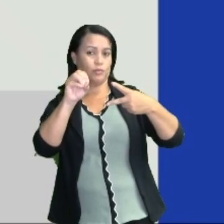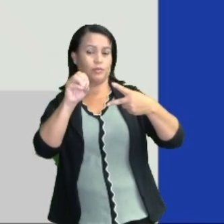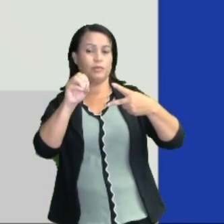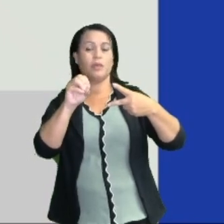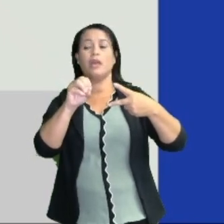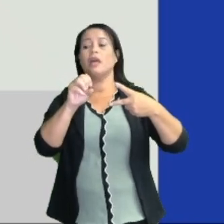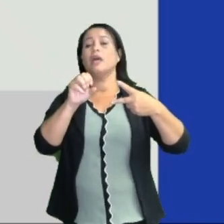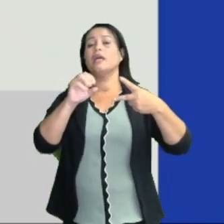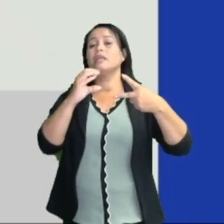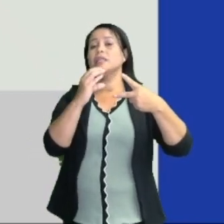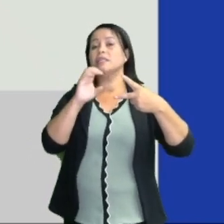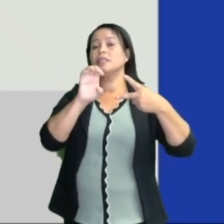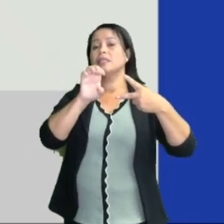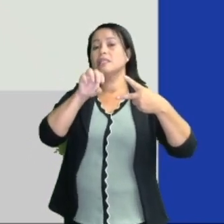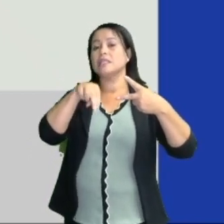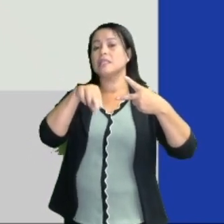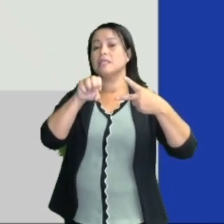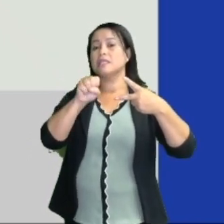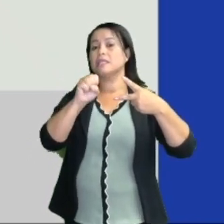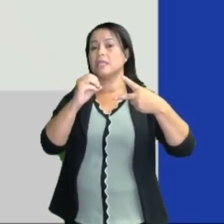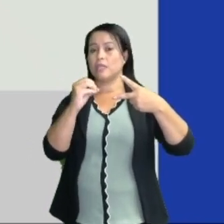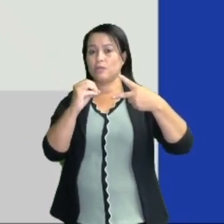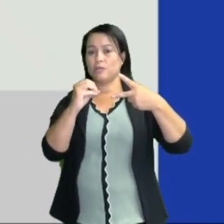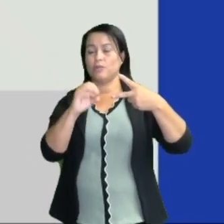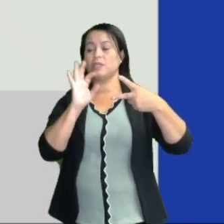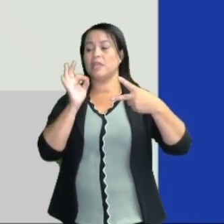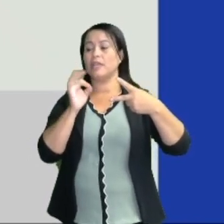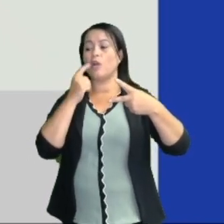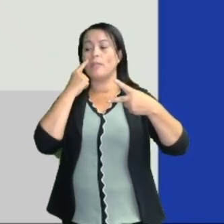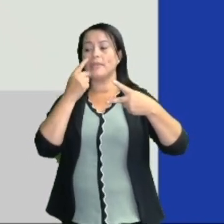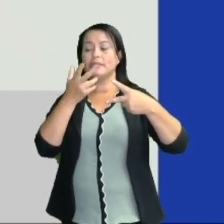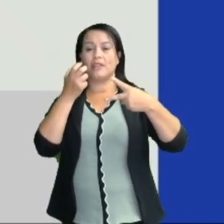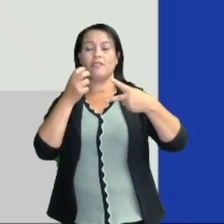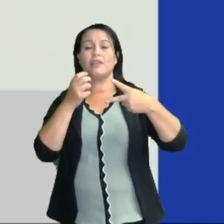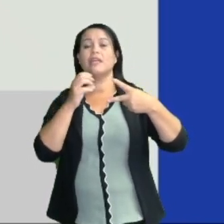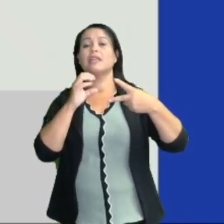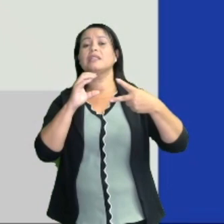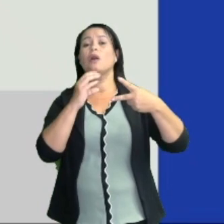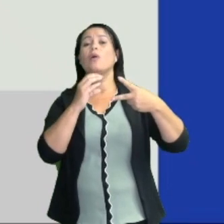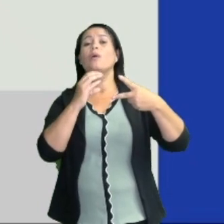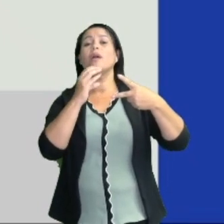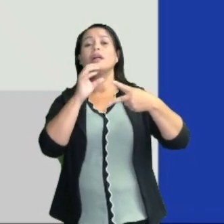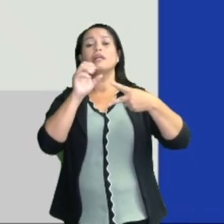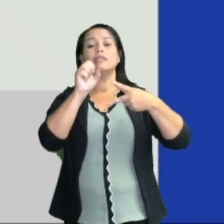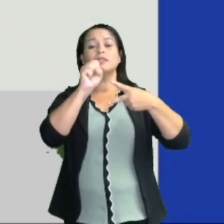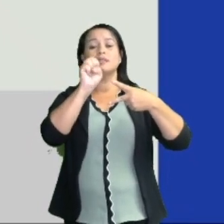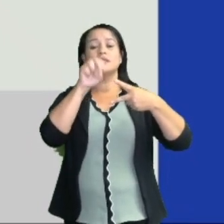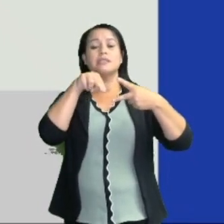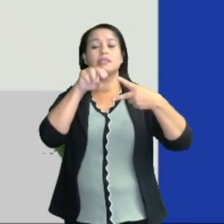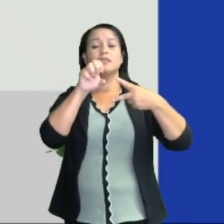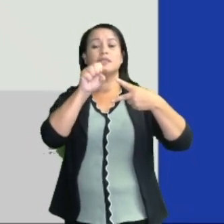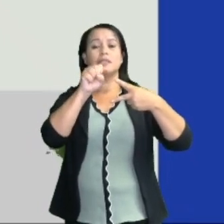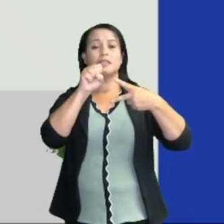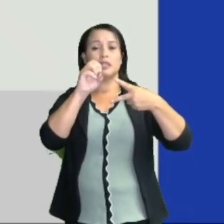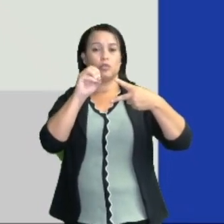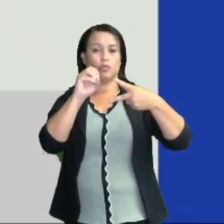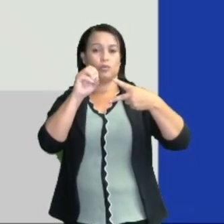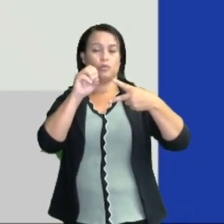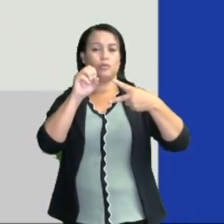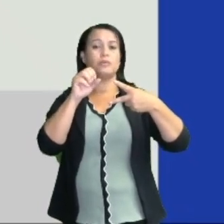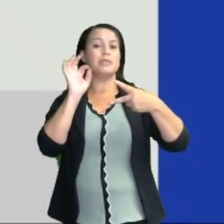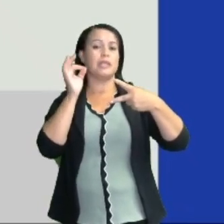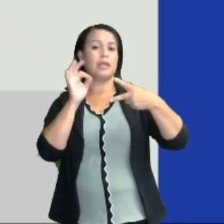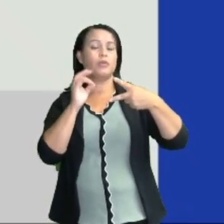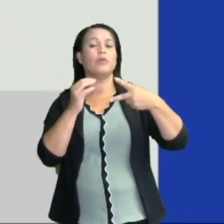C, senso com a letra S, tá? Senso com a letra S inicial é relacionado a discernimento,